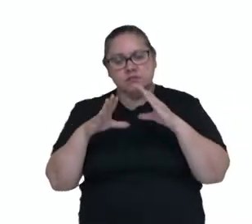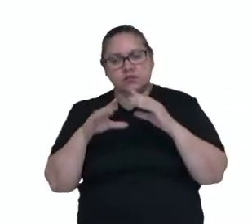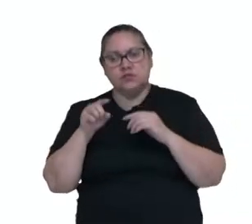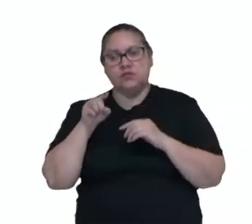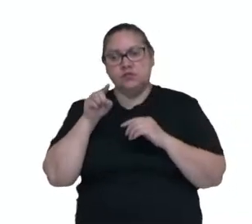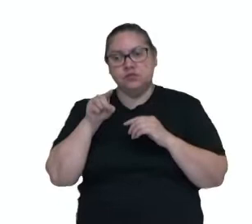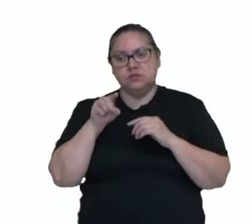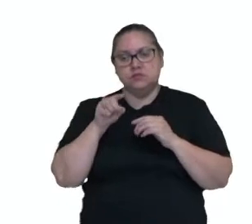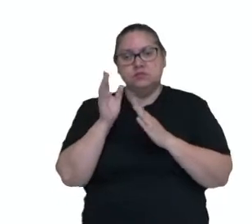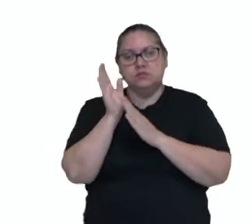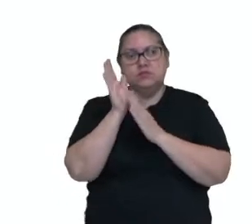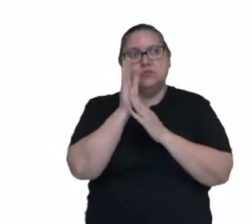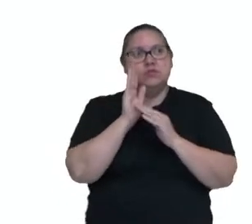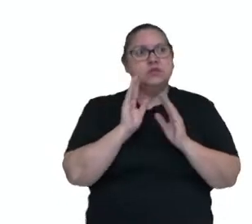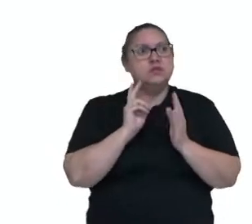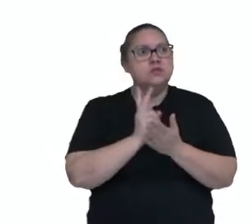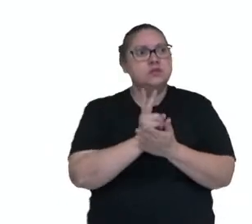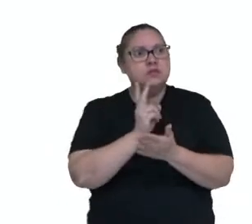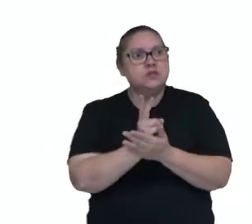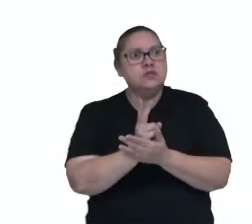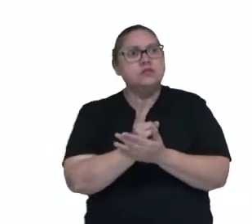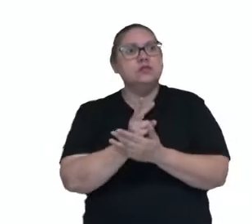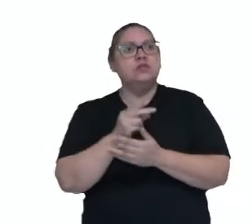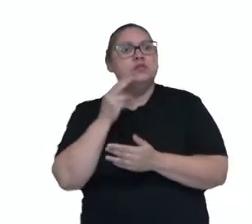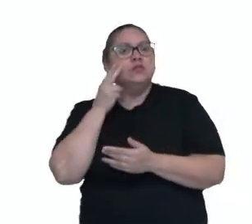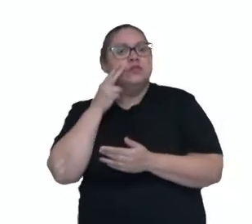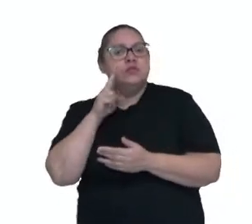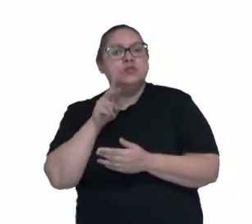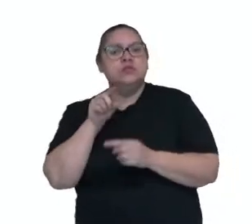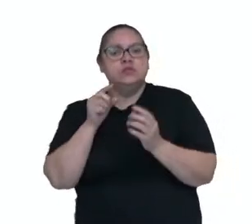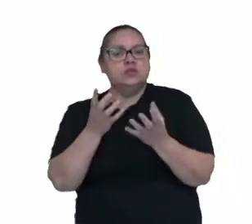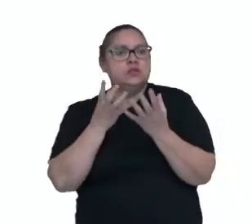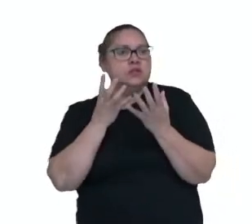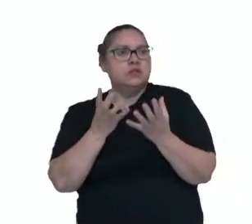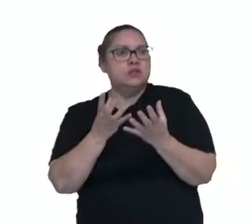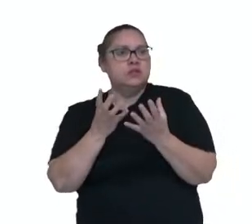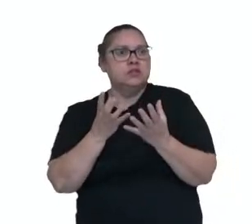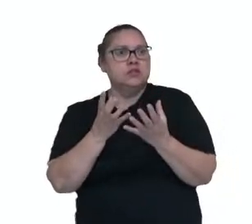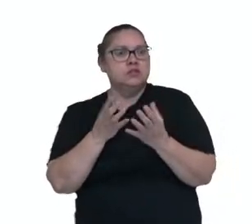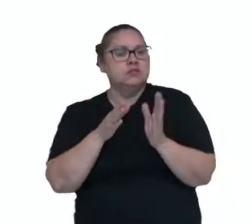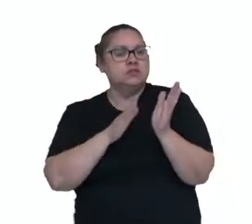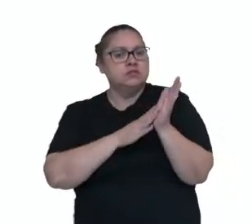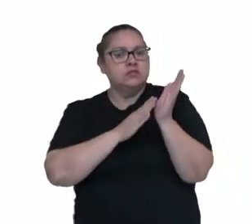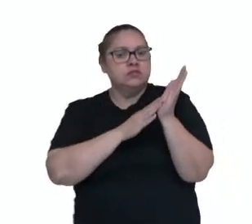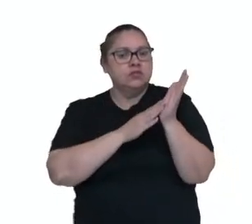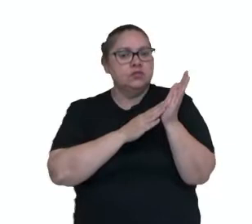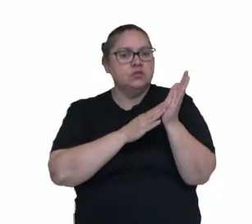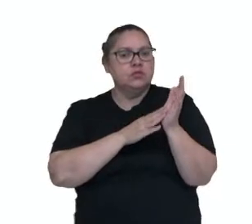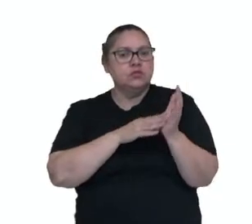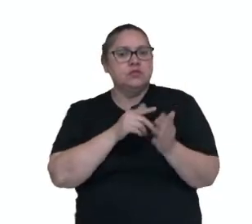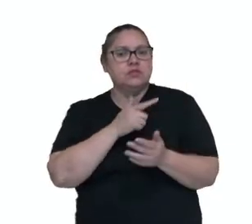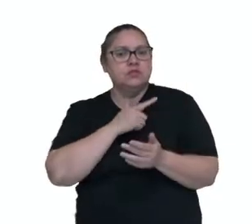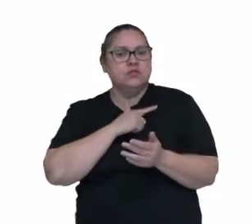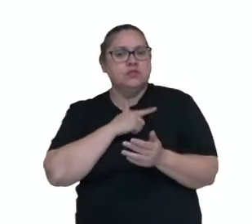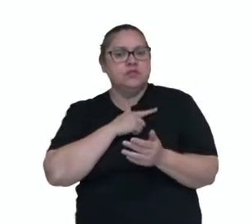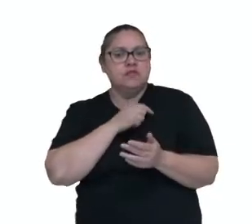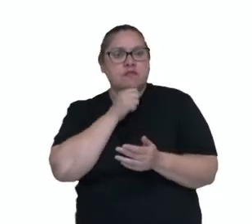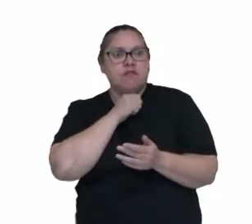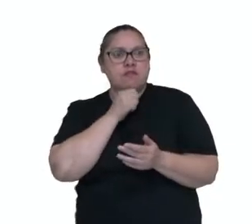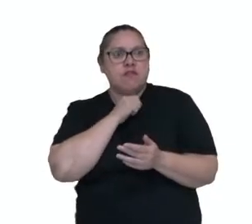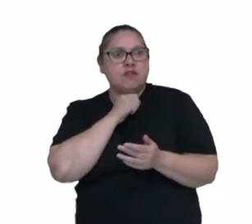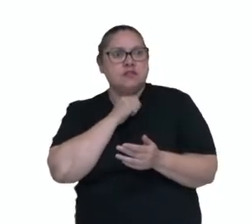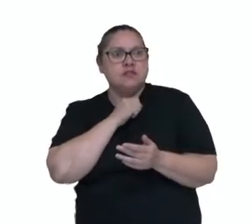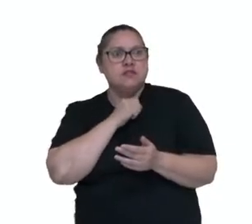vos louvarei toda a vida. E vedes como vos quero louvar? Dona feia, velha e